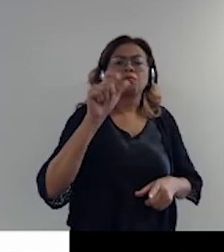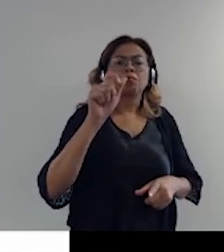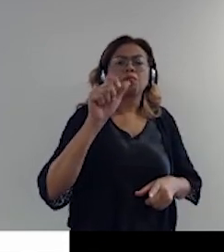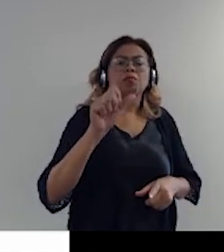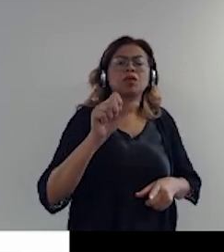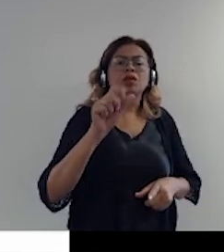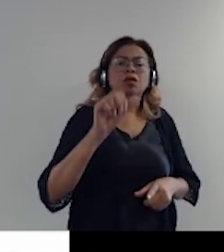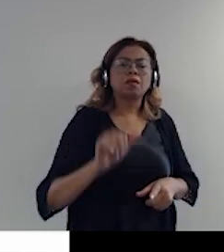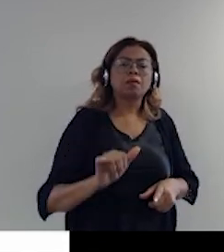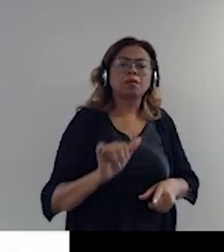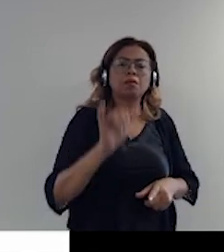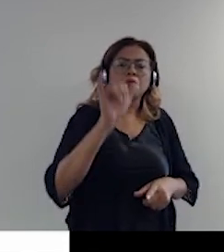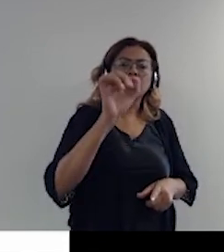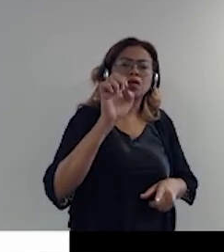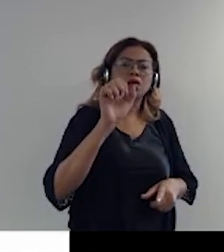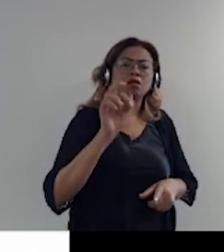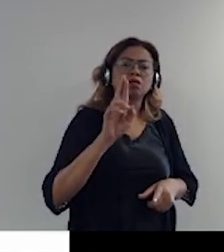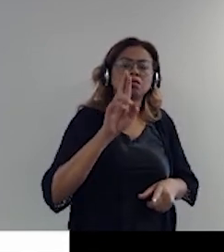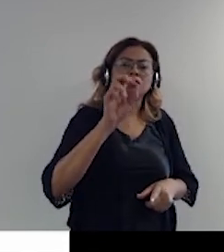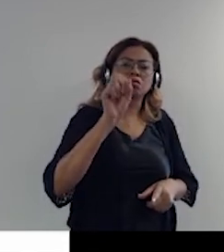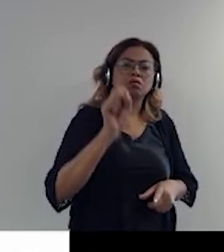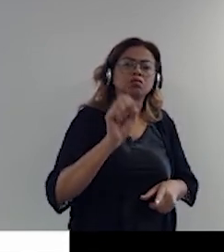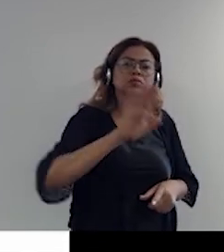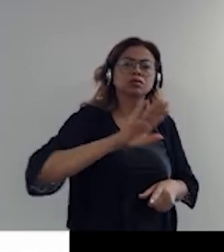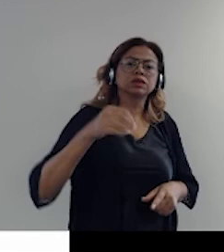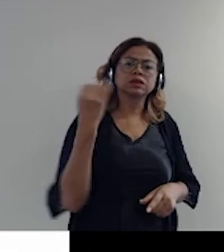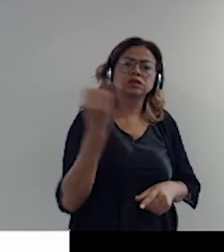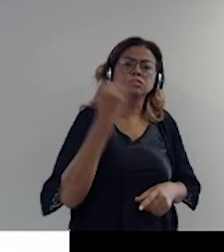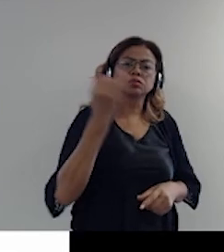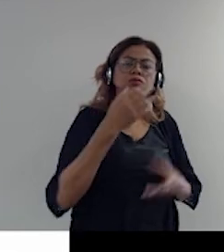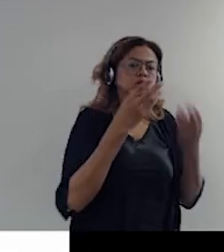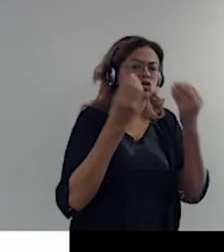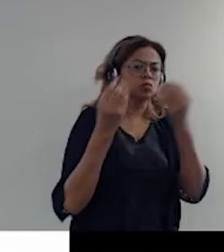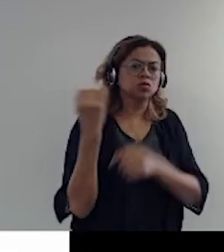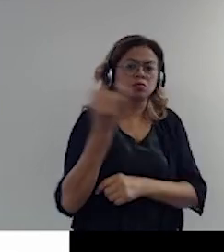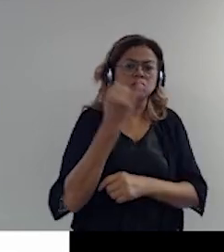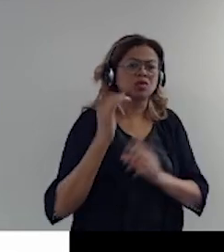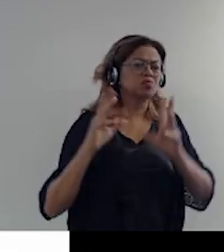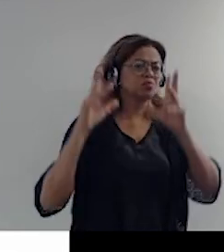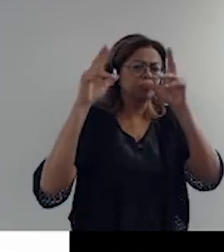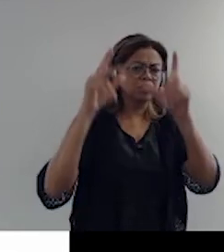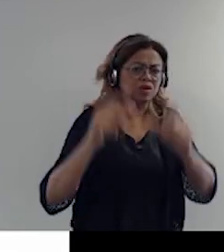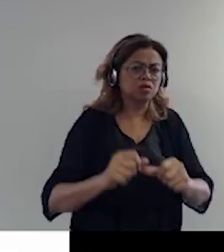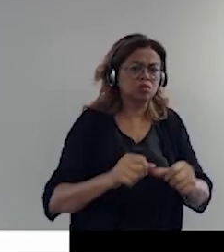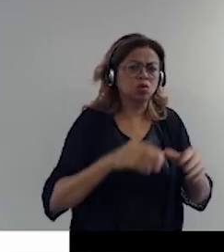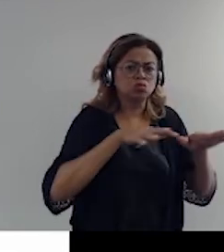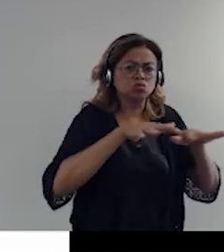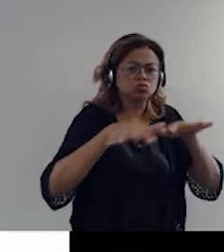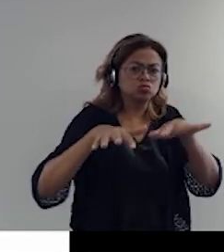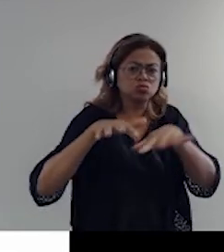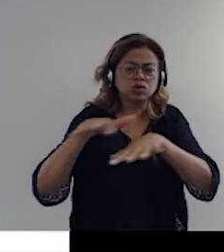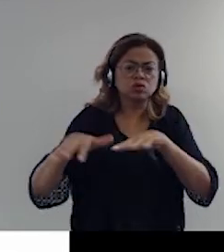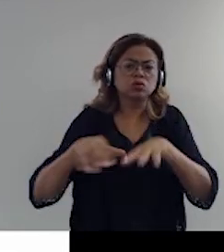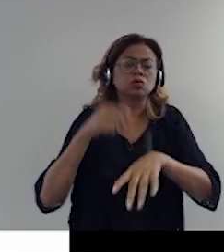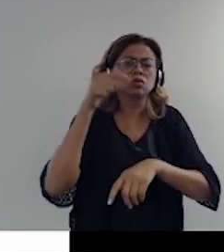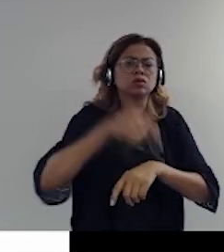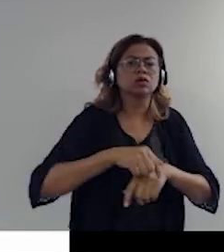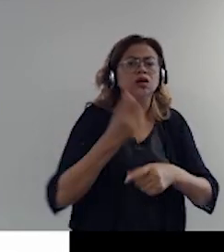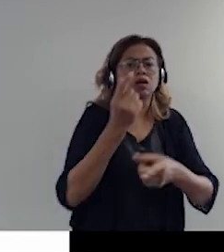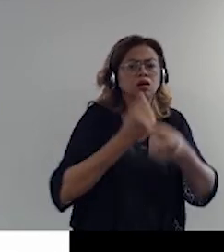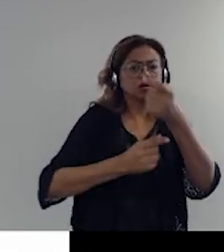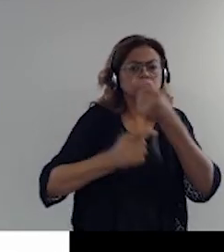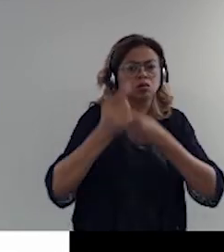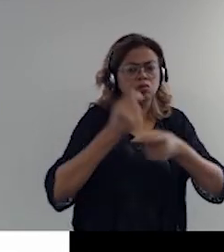muito diversificada, e ela é importante para todos os setores da economia, porque muitos recursos se canalizam para